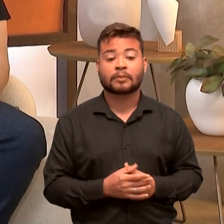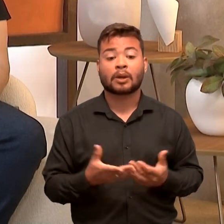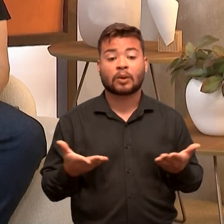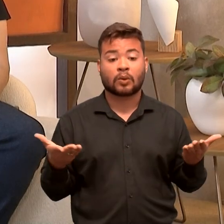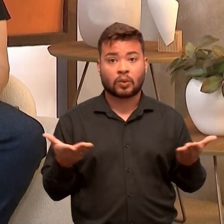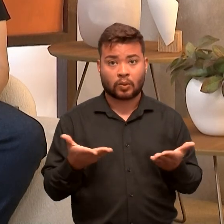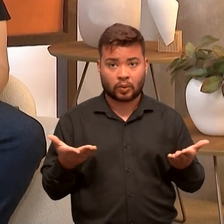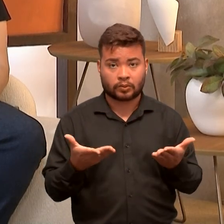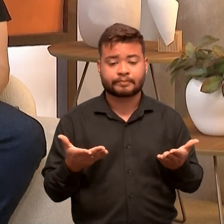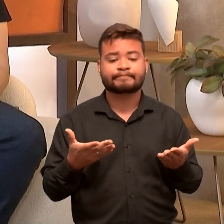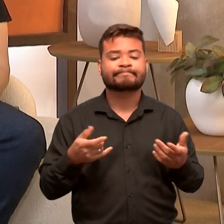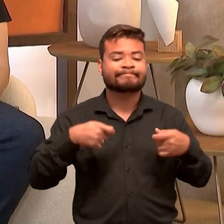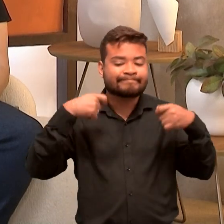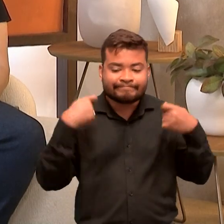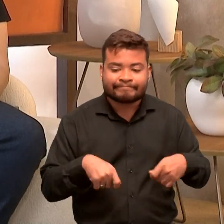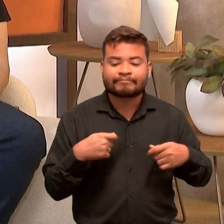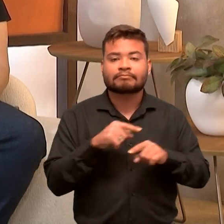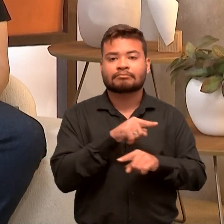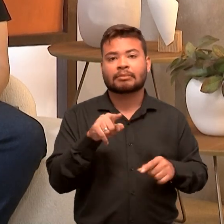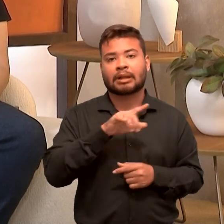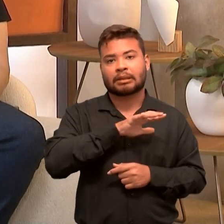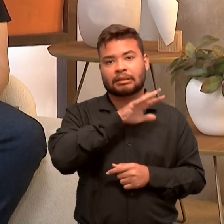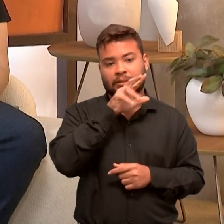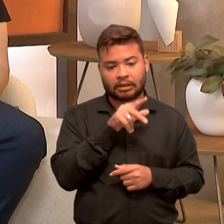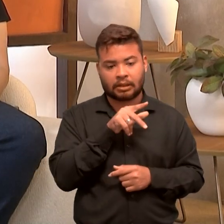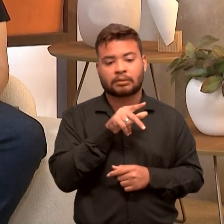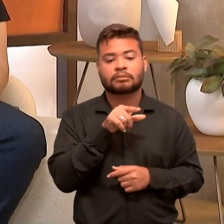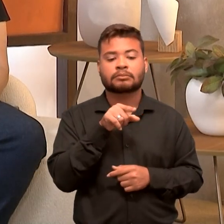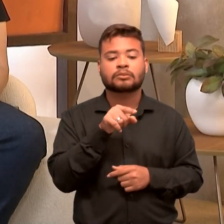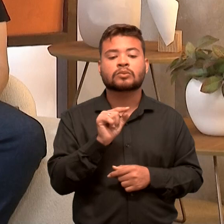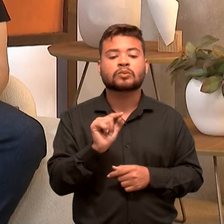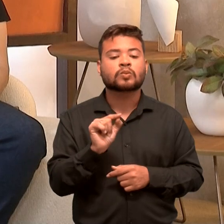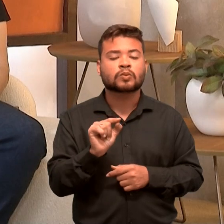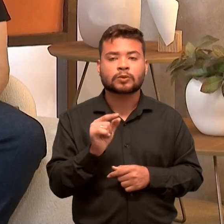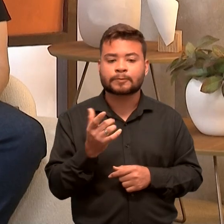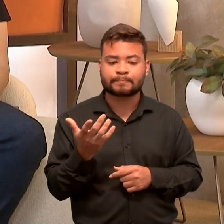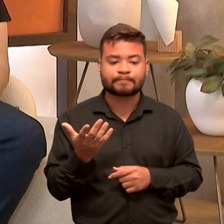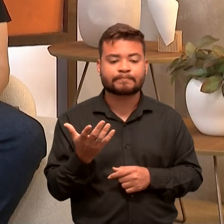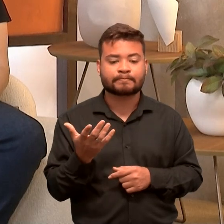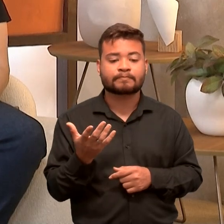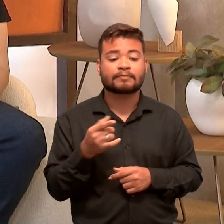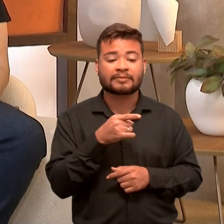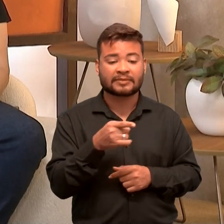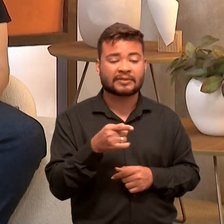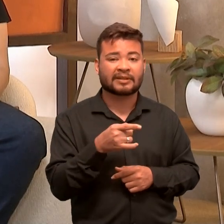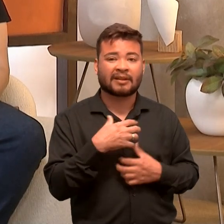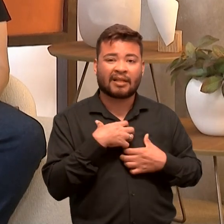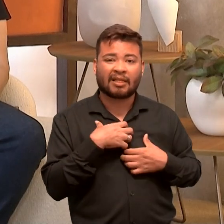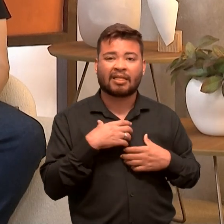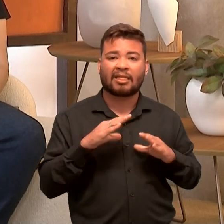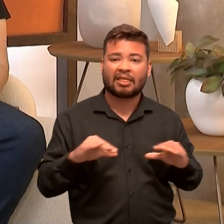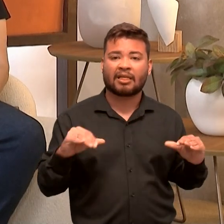Hoje, é necessário que os animais, ao procedimento, minimizar o máximo de mal-estar do animal,